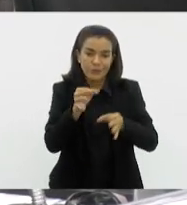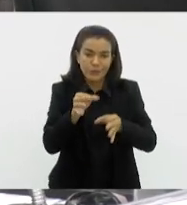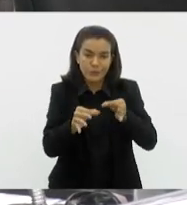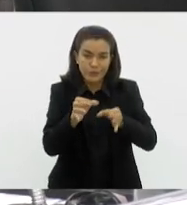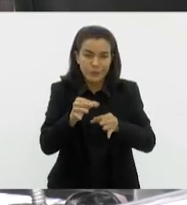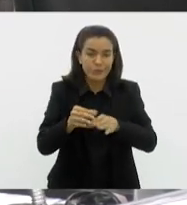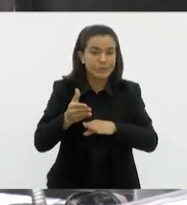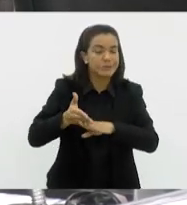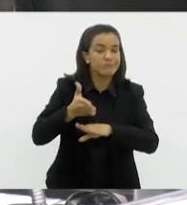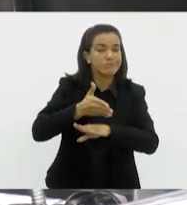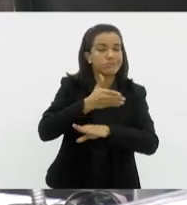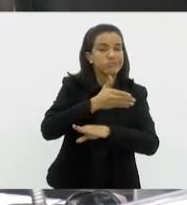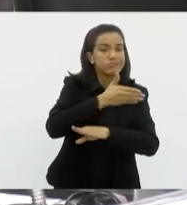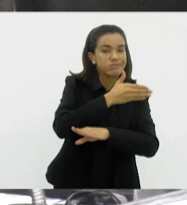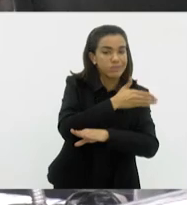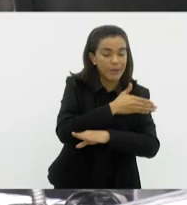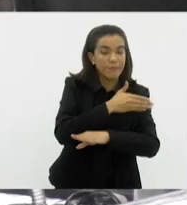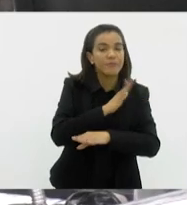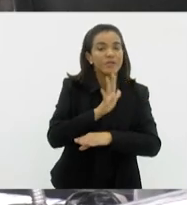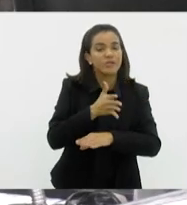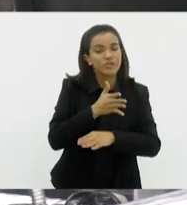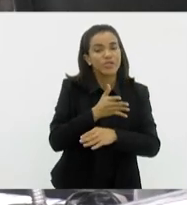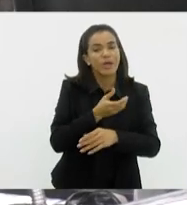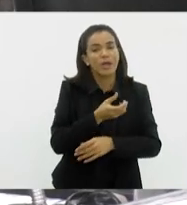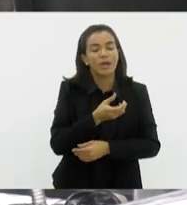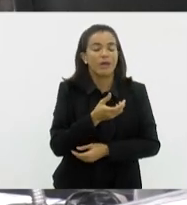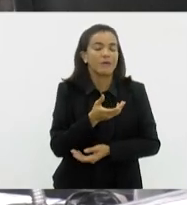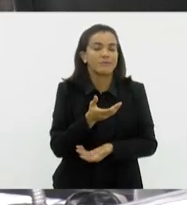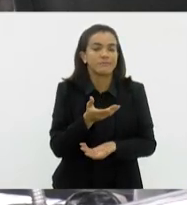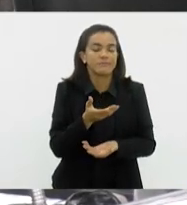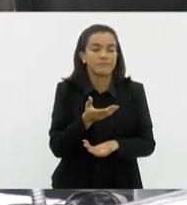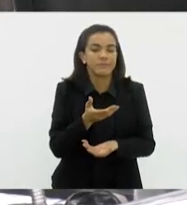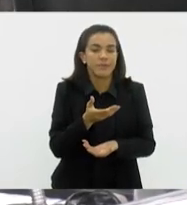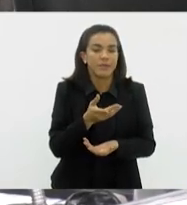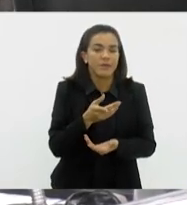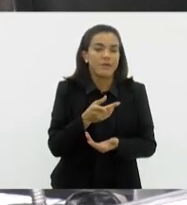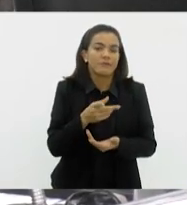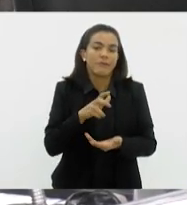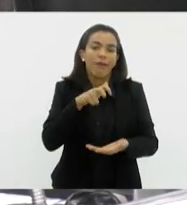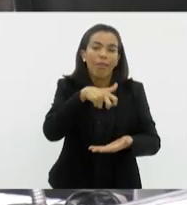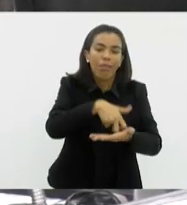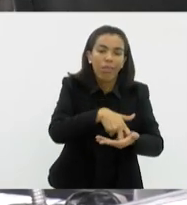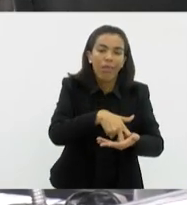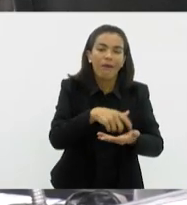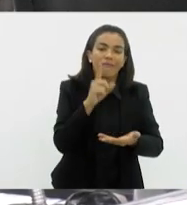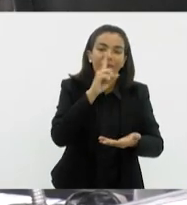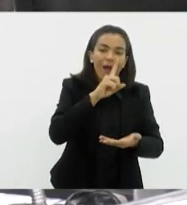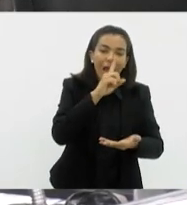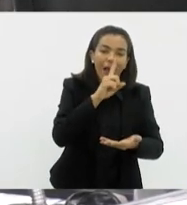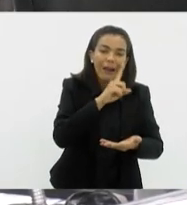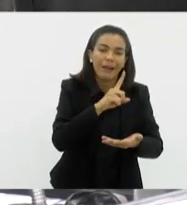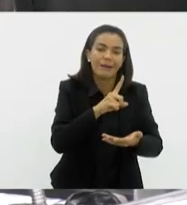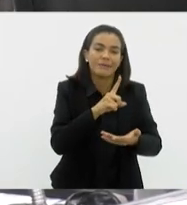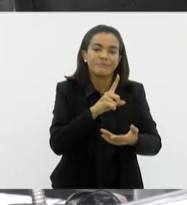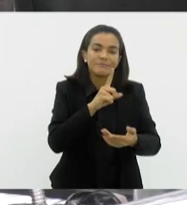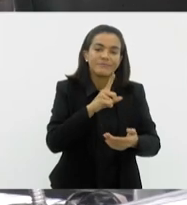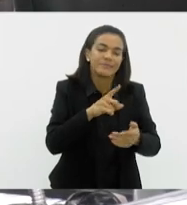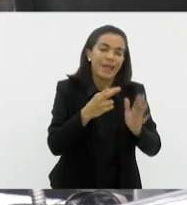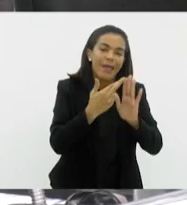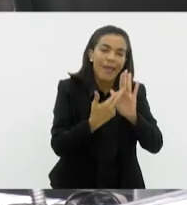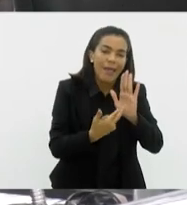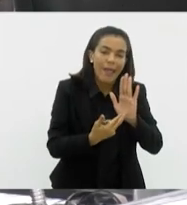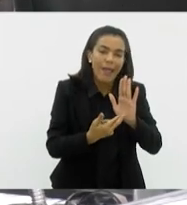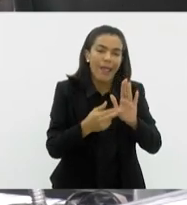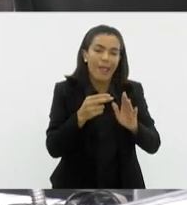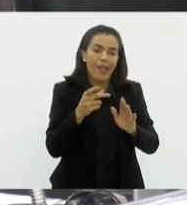infracionais anteriores, o levaram a unidades de socioeducativas, e aí, por razão, deixando claro que não há